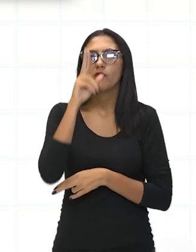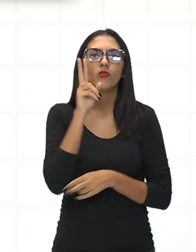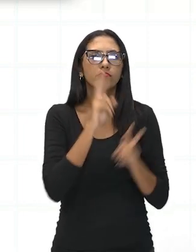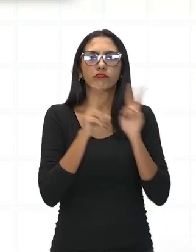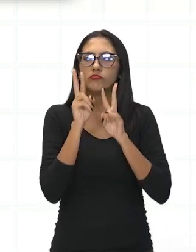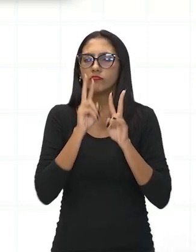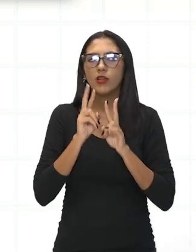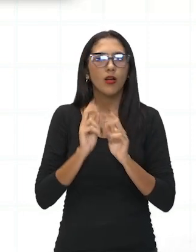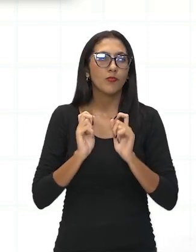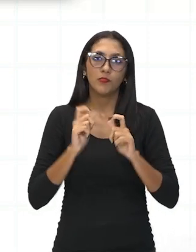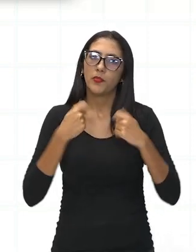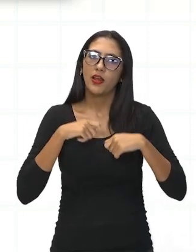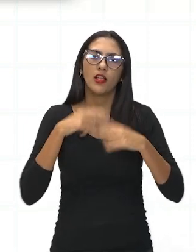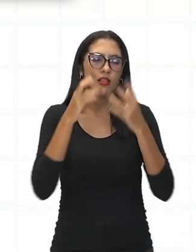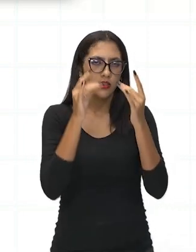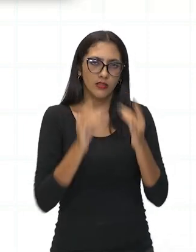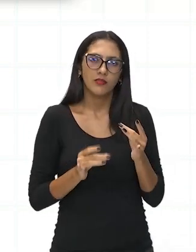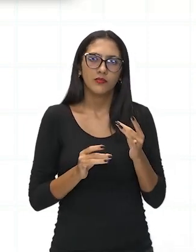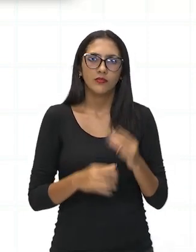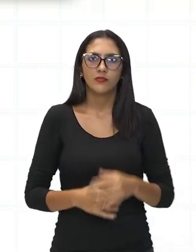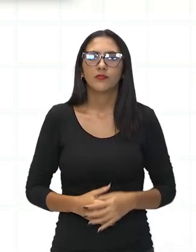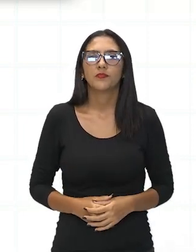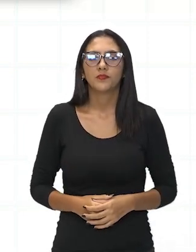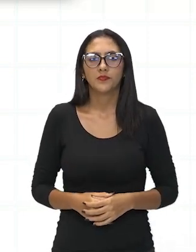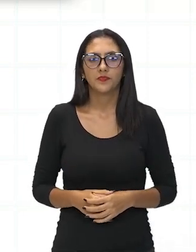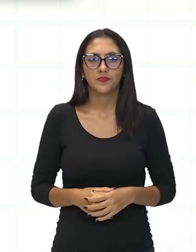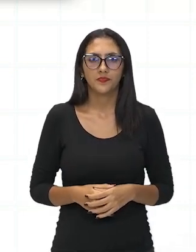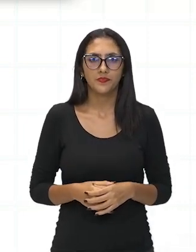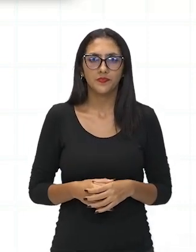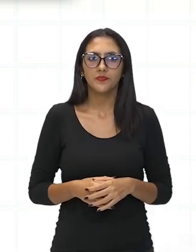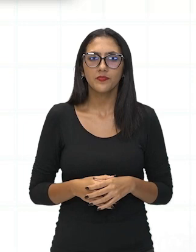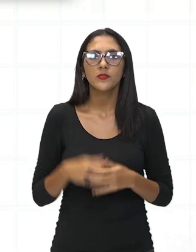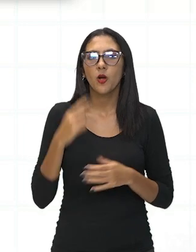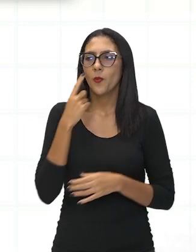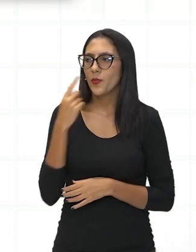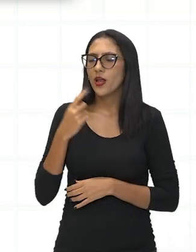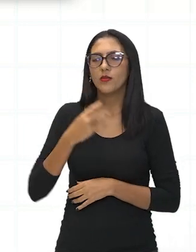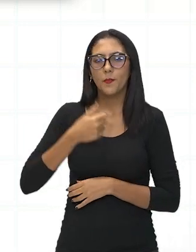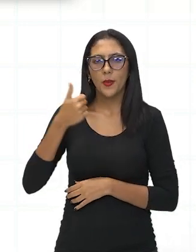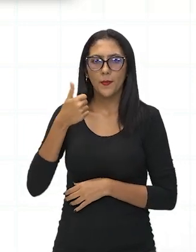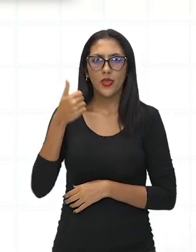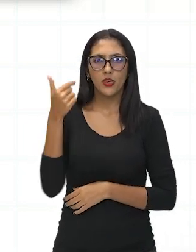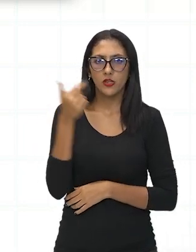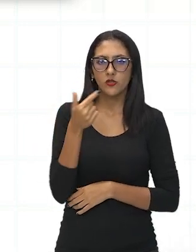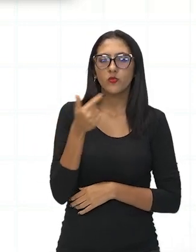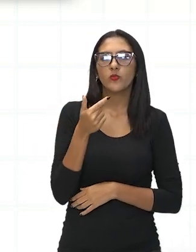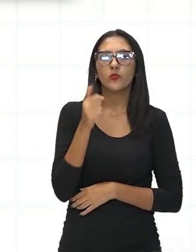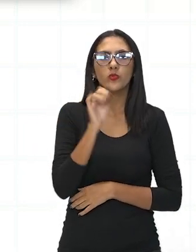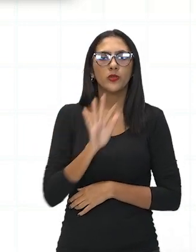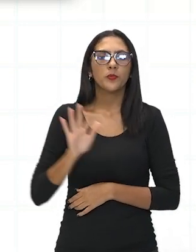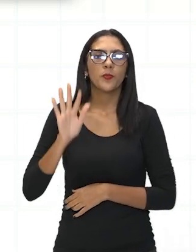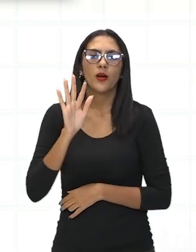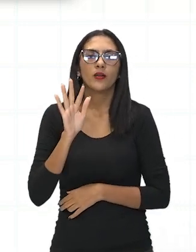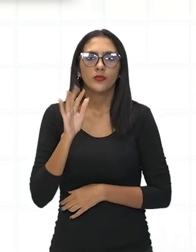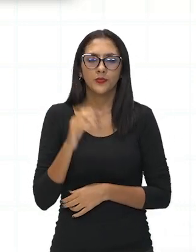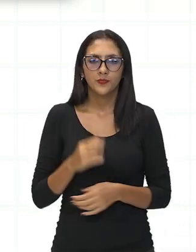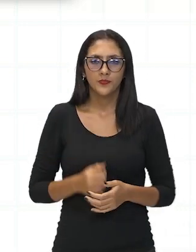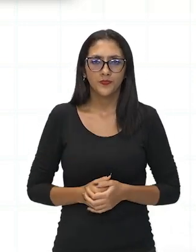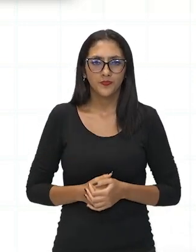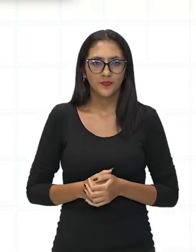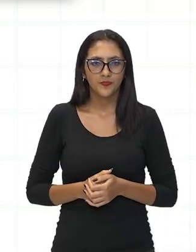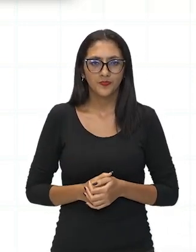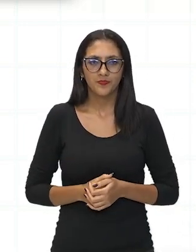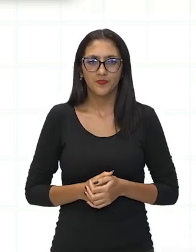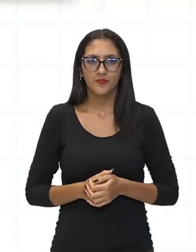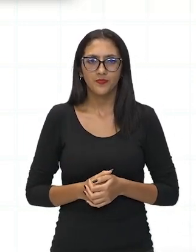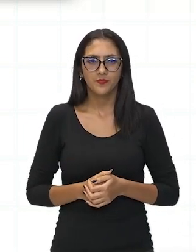tem que descrever isso direitinho, certo? Então, observando aqui as imagens, como aqui não tem